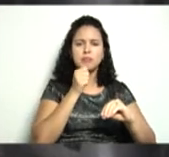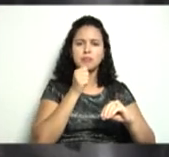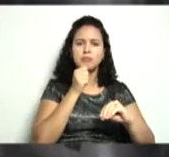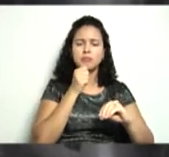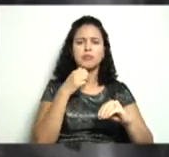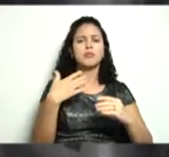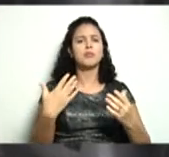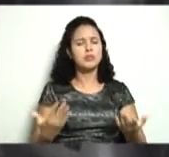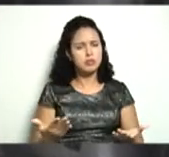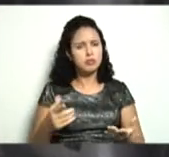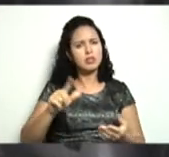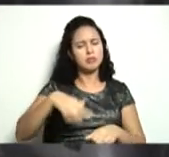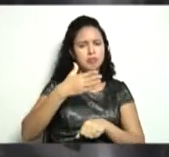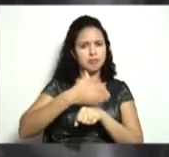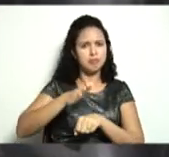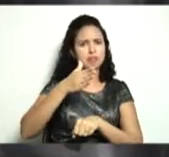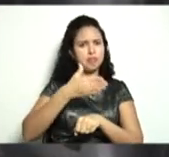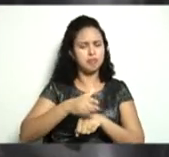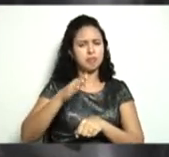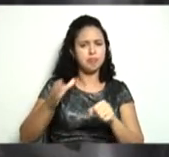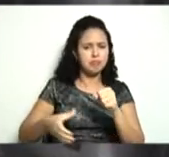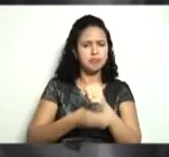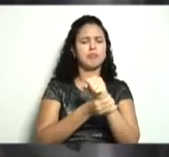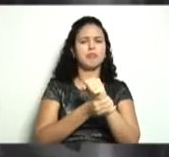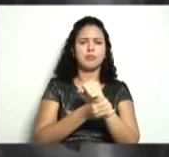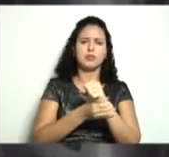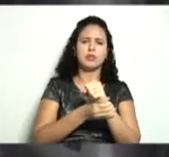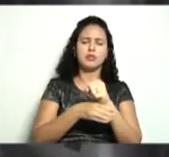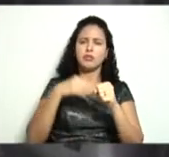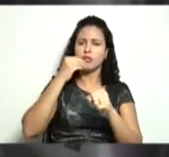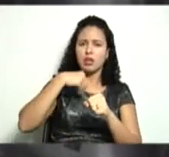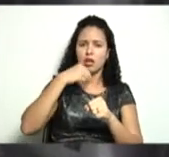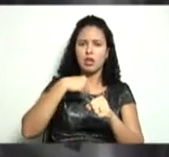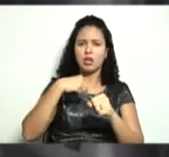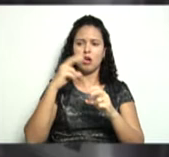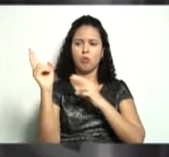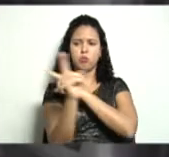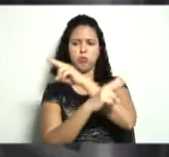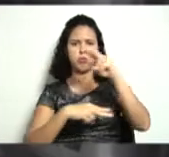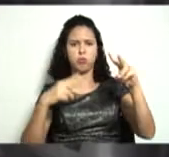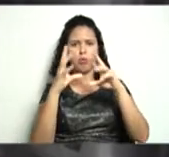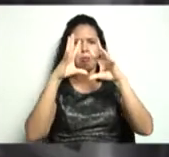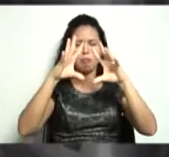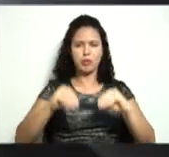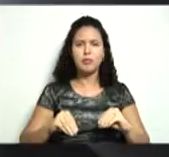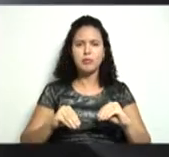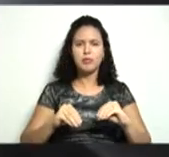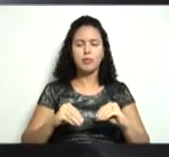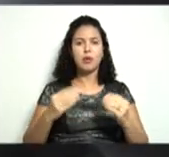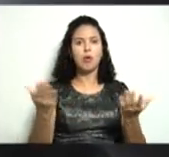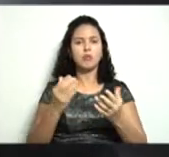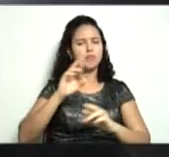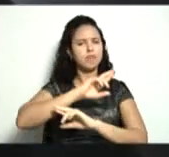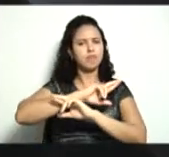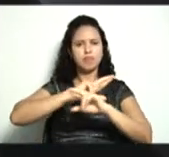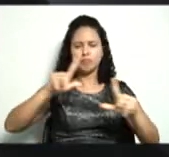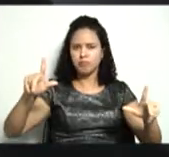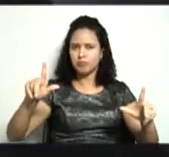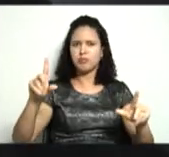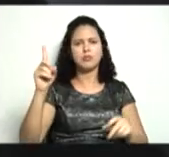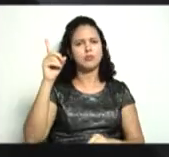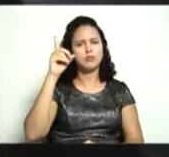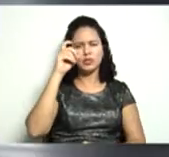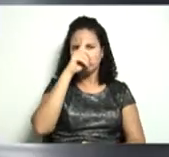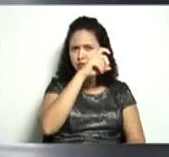de prática, né? Segurança fraca, vinha um vento aí, já não tinha mais luz. Hoje é muito difícil lá na